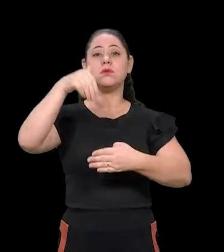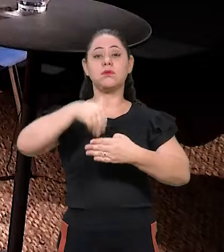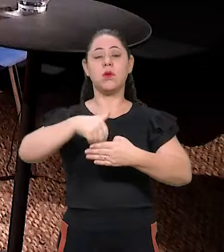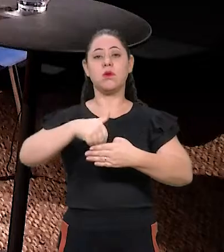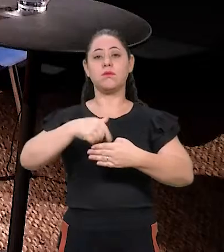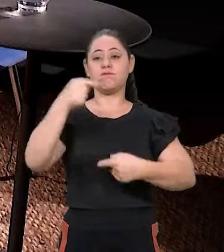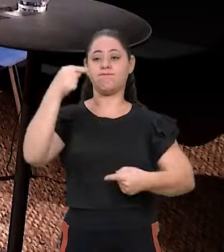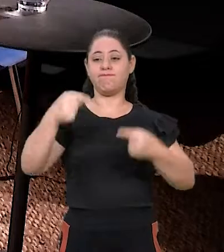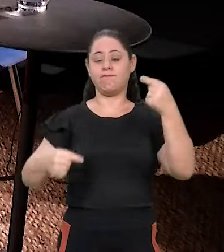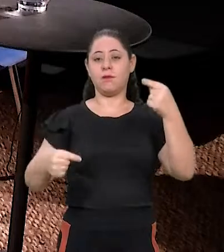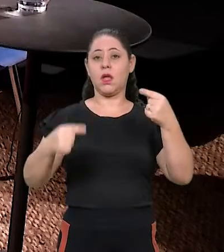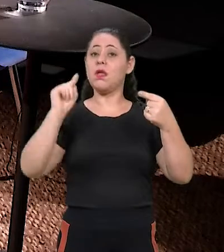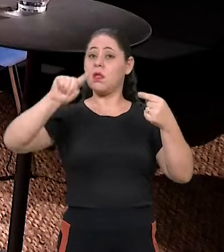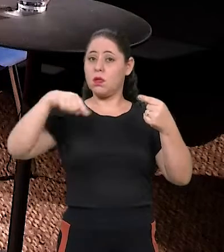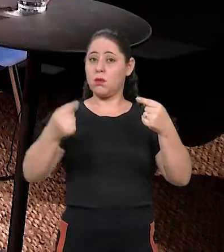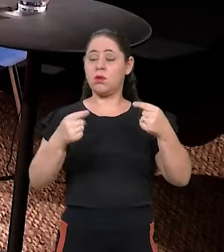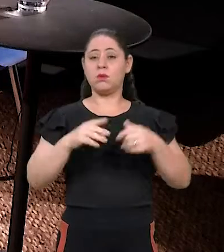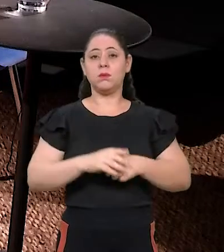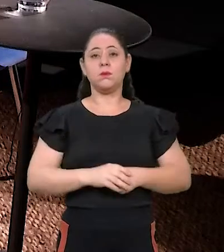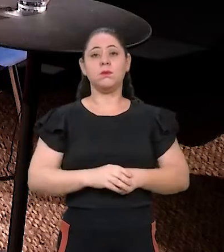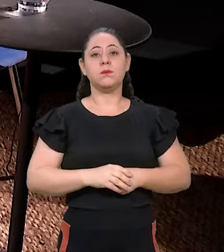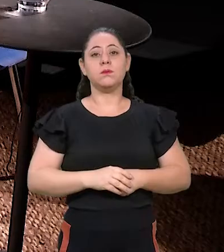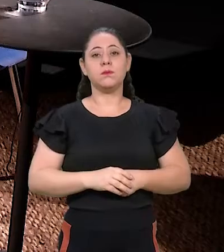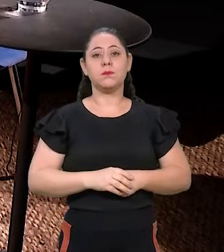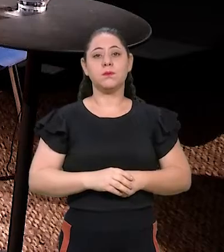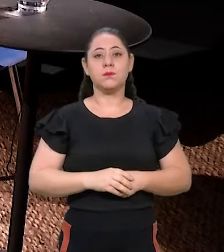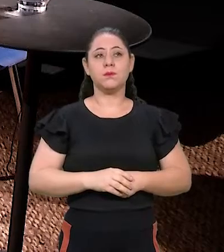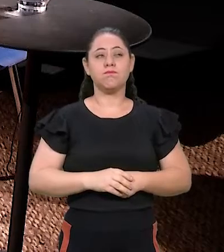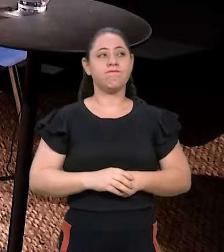eleição, depois você